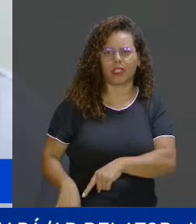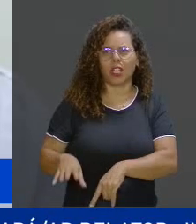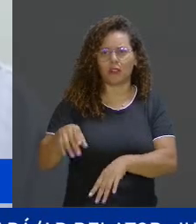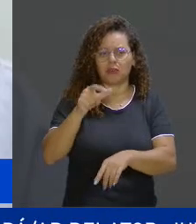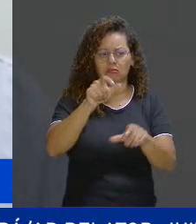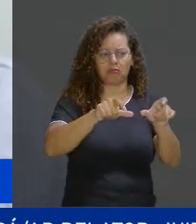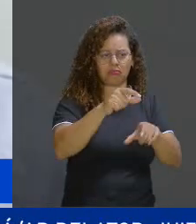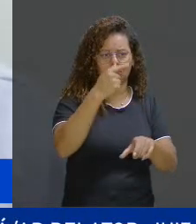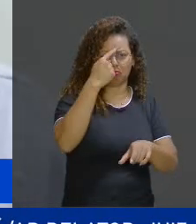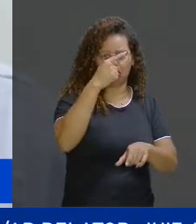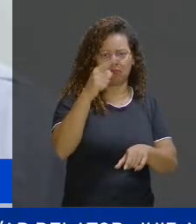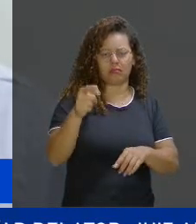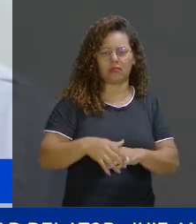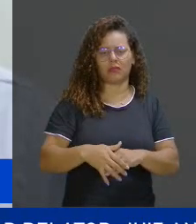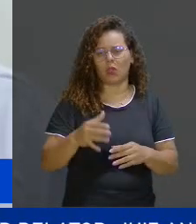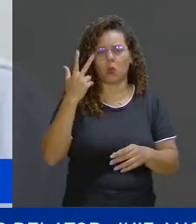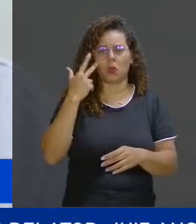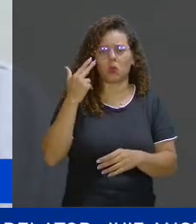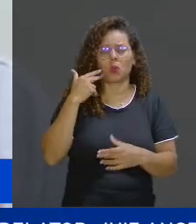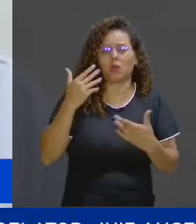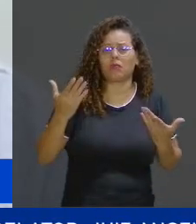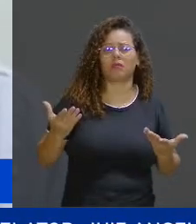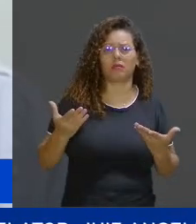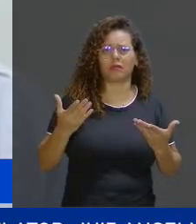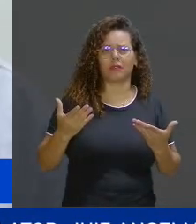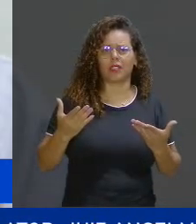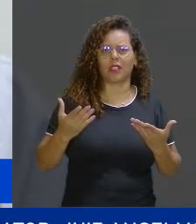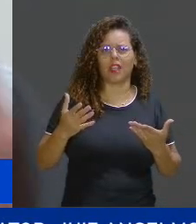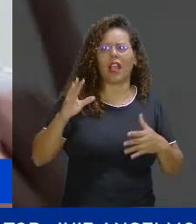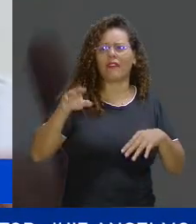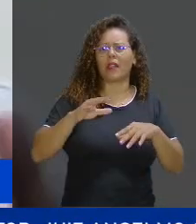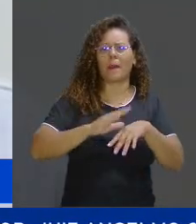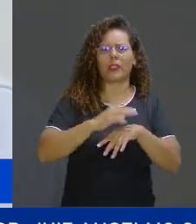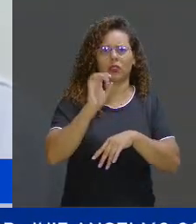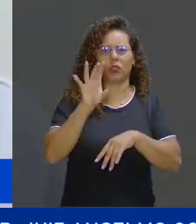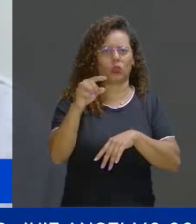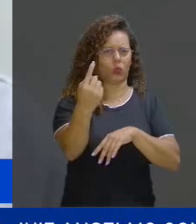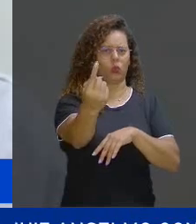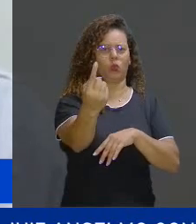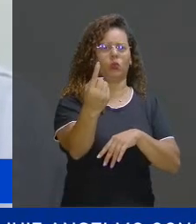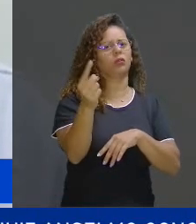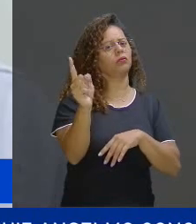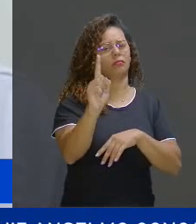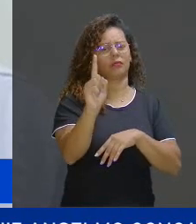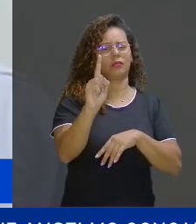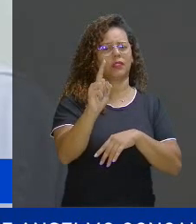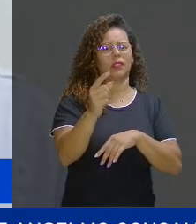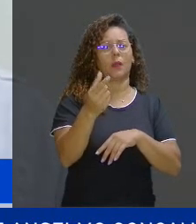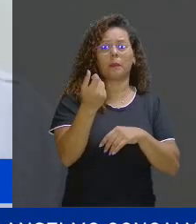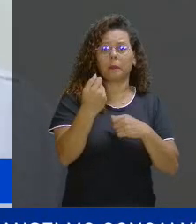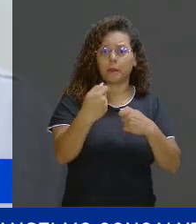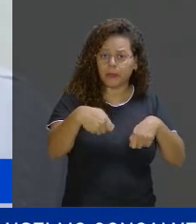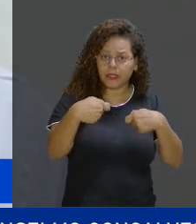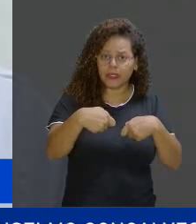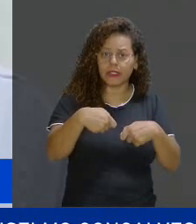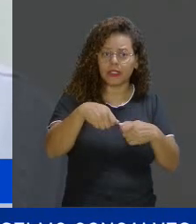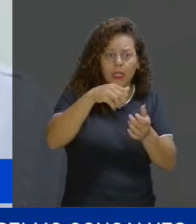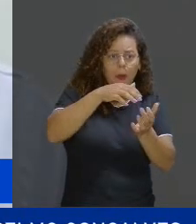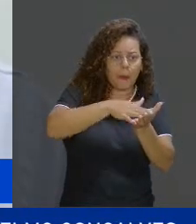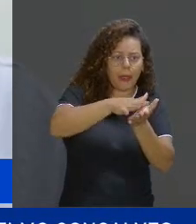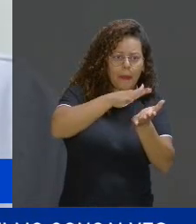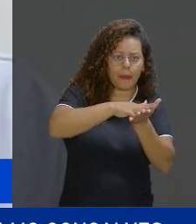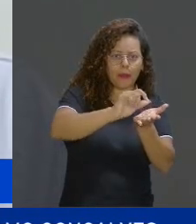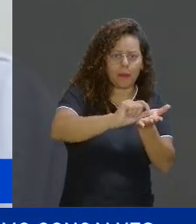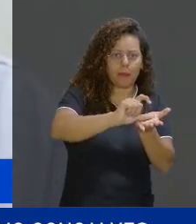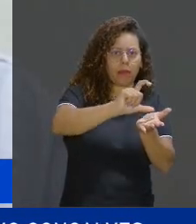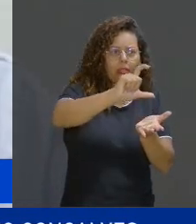comum que um candidato, durante a eleição, ele mande confeccionar mais de um santinho por eleitor. O que hoje eu estou vendo aqui é